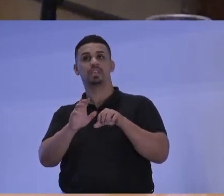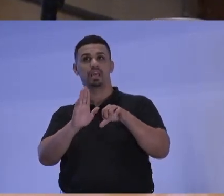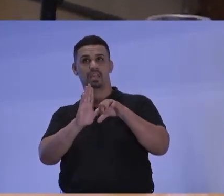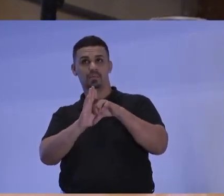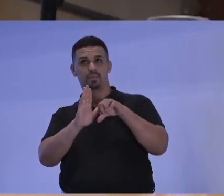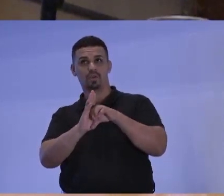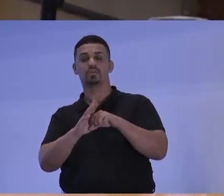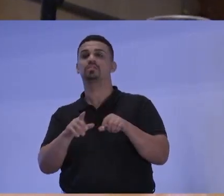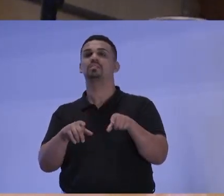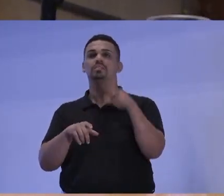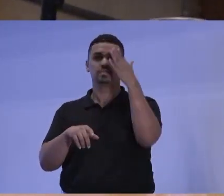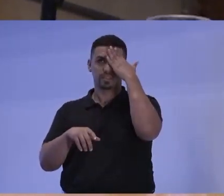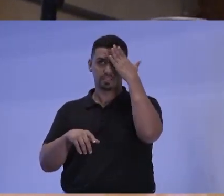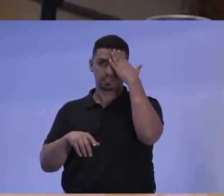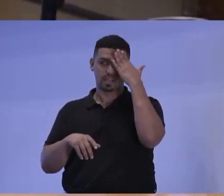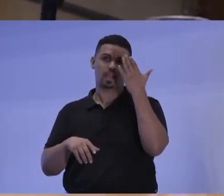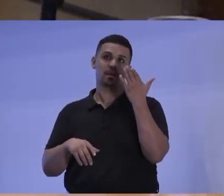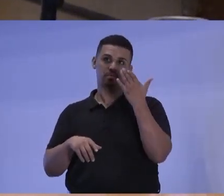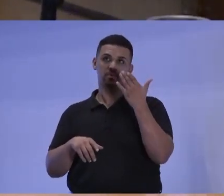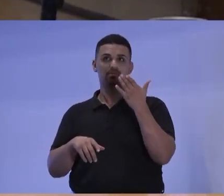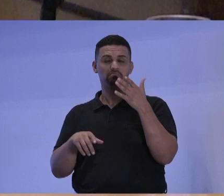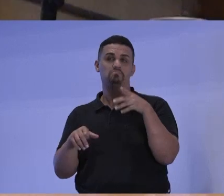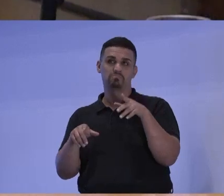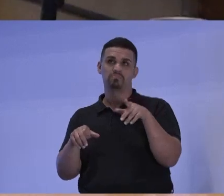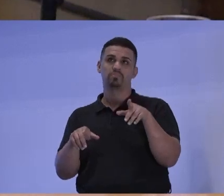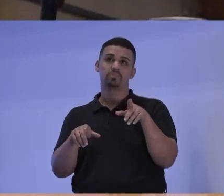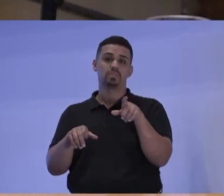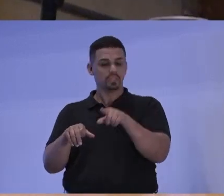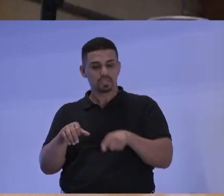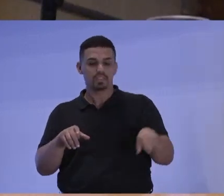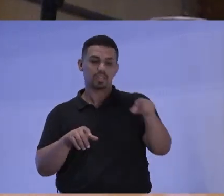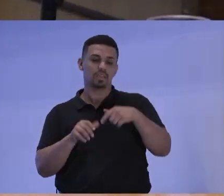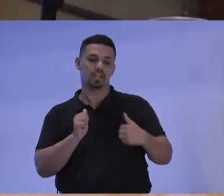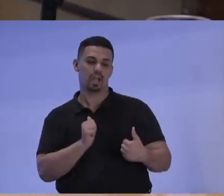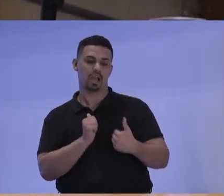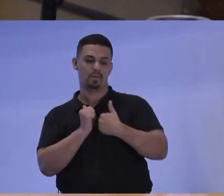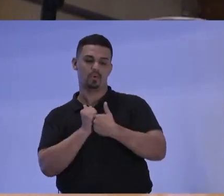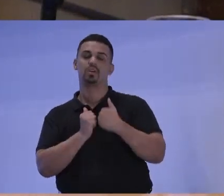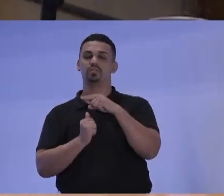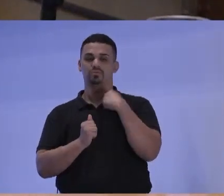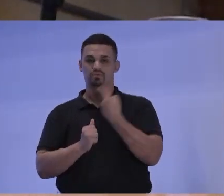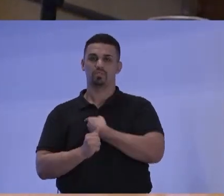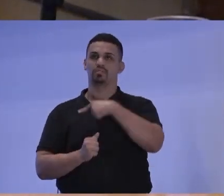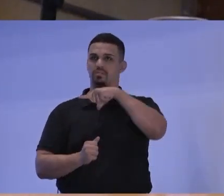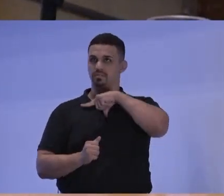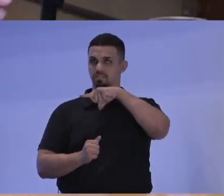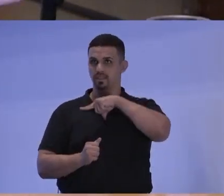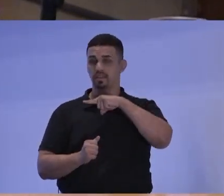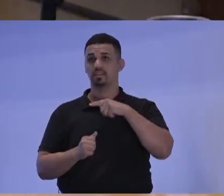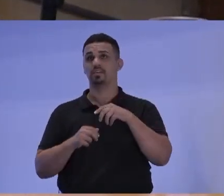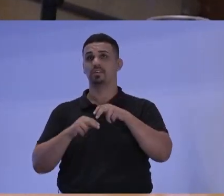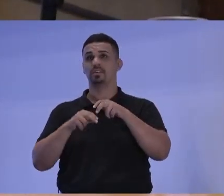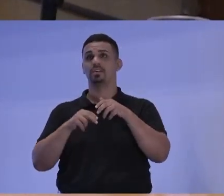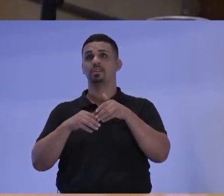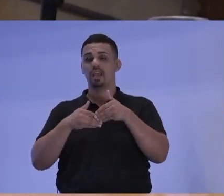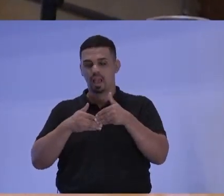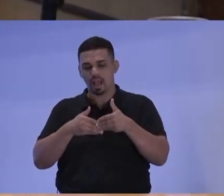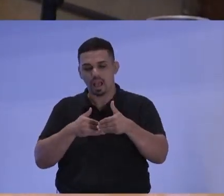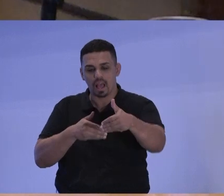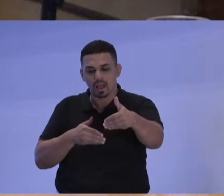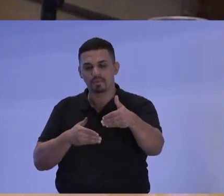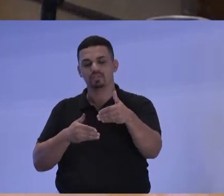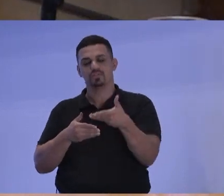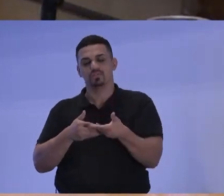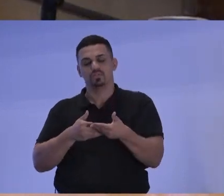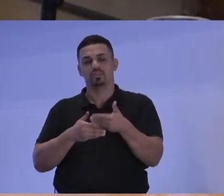está à parte, e todos estão nos apoiando, e a partir de agora que muitas pessoas